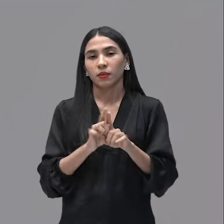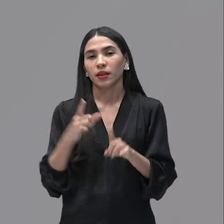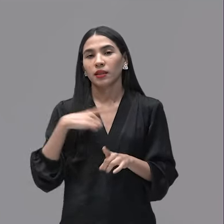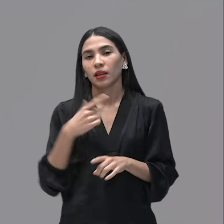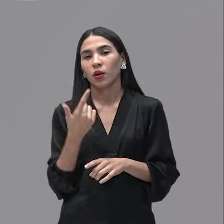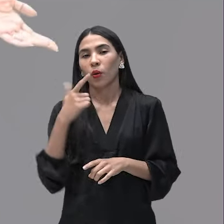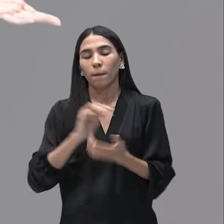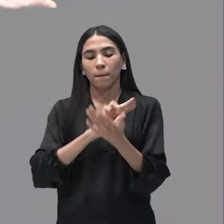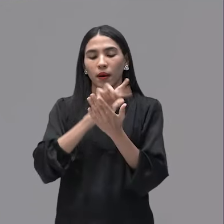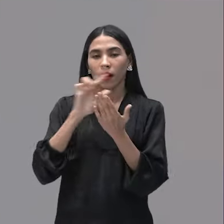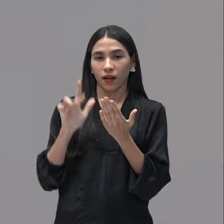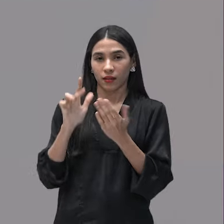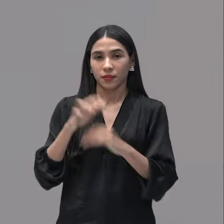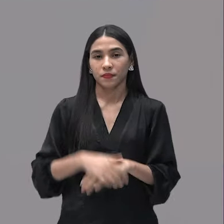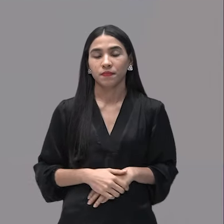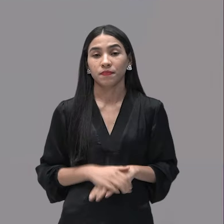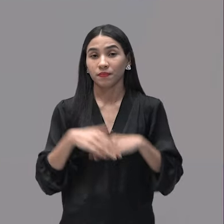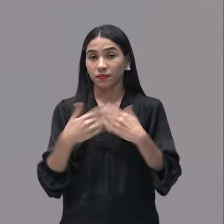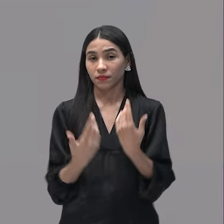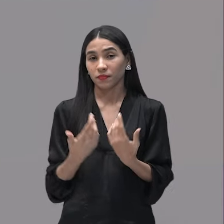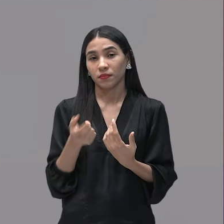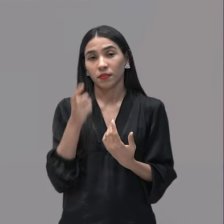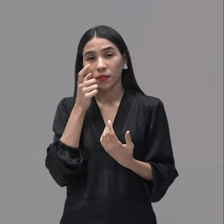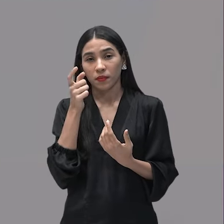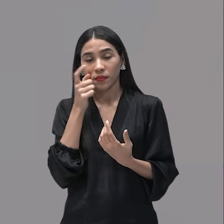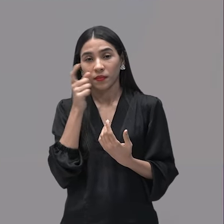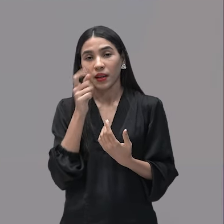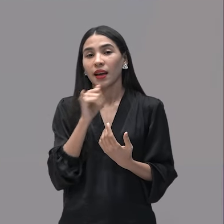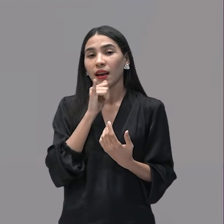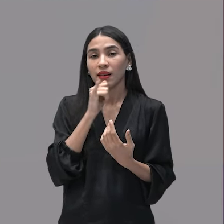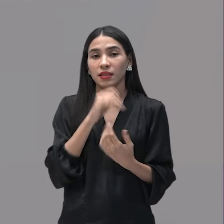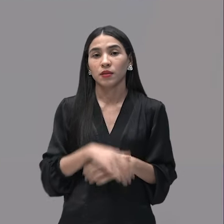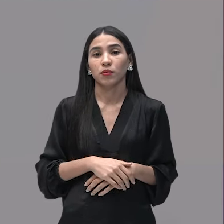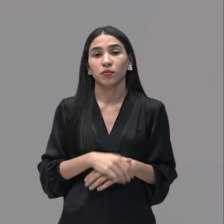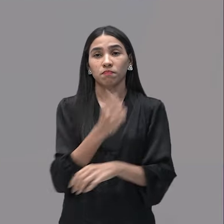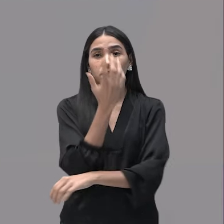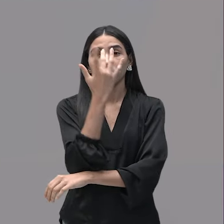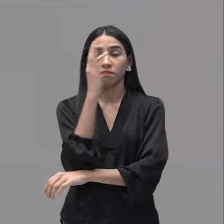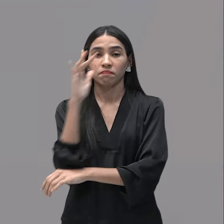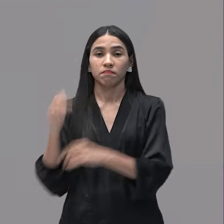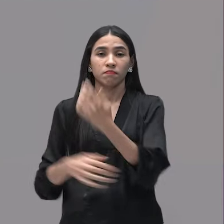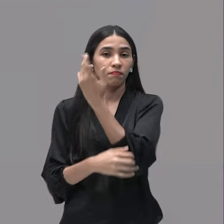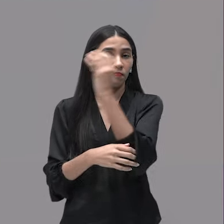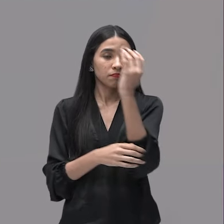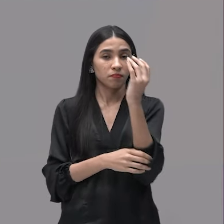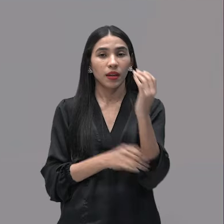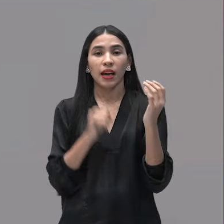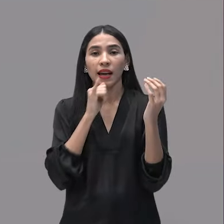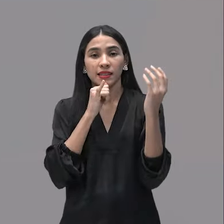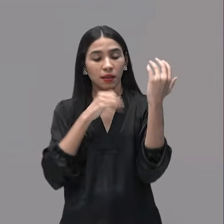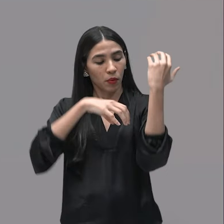diversidade. Então quando a gente observar na floresta, por exemplo, aquele cogumelo, aquela